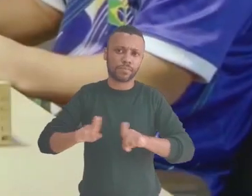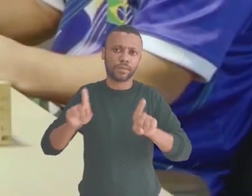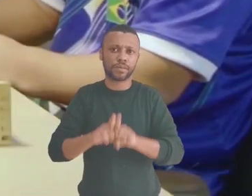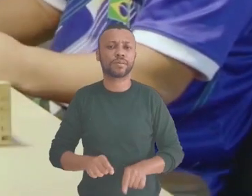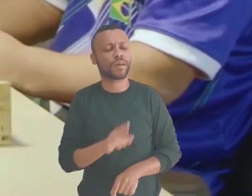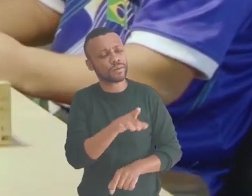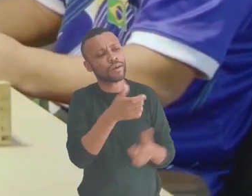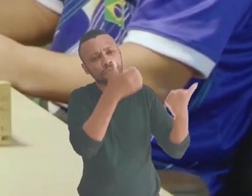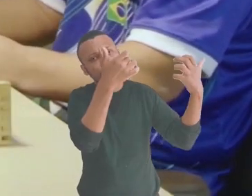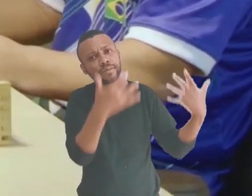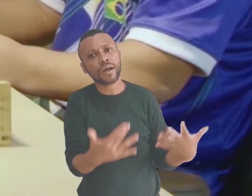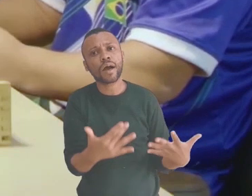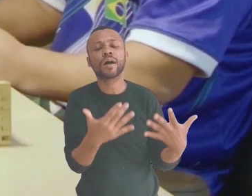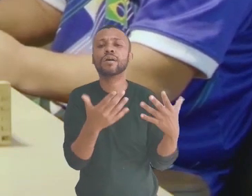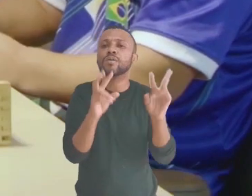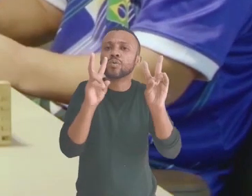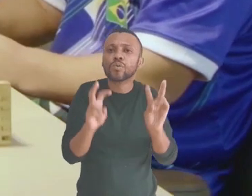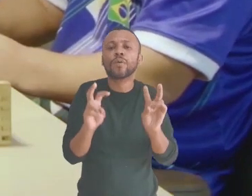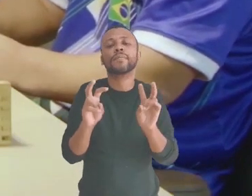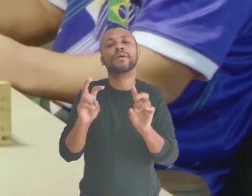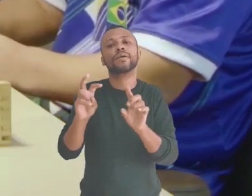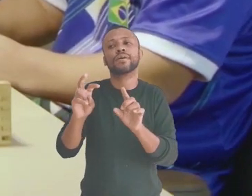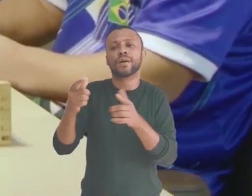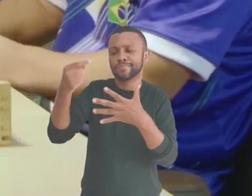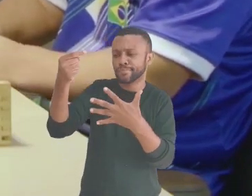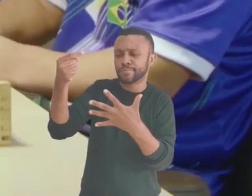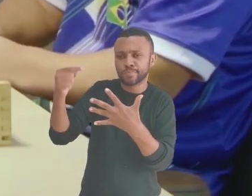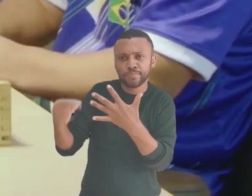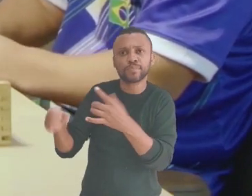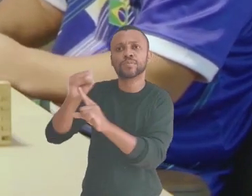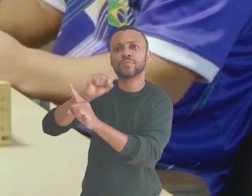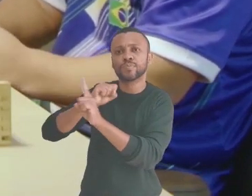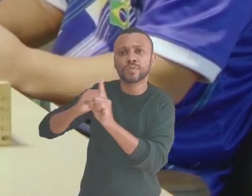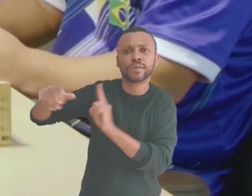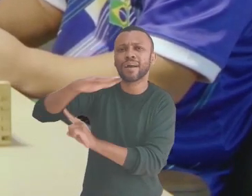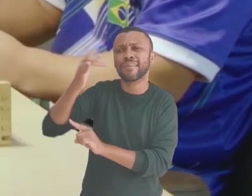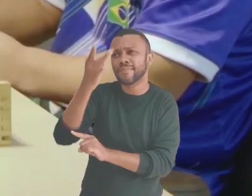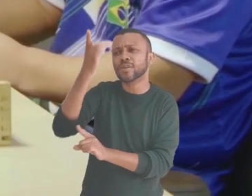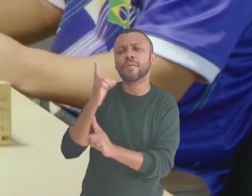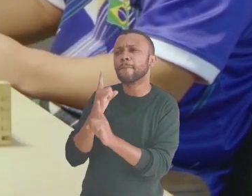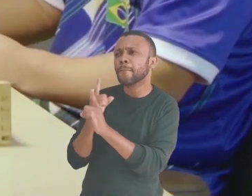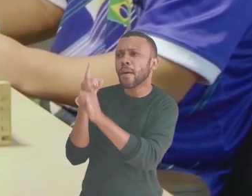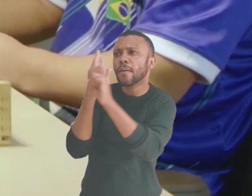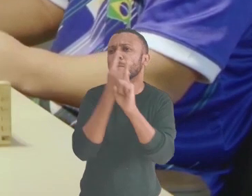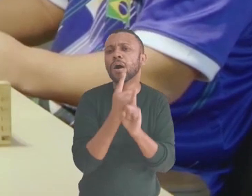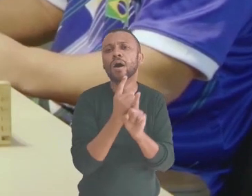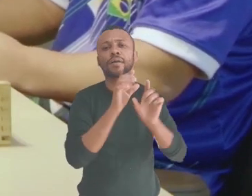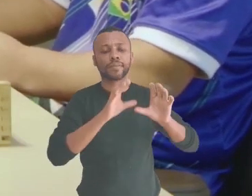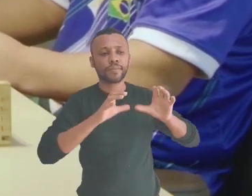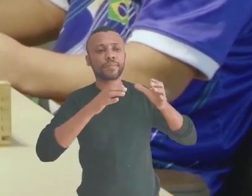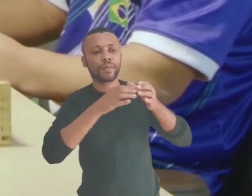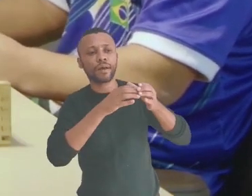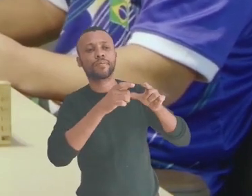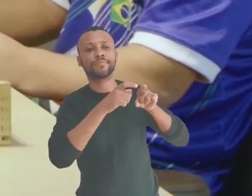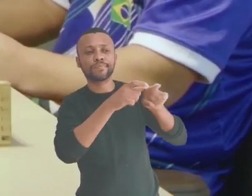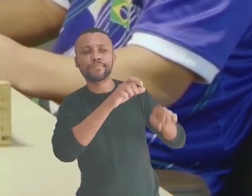ver, vamos falar agora um pouquinho sobre a questão social, tá? Mais fácil a gente encontrar nas comunidades, em lugares